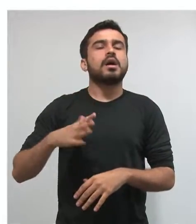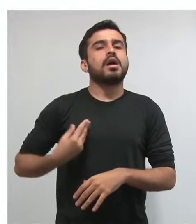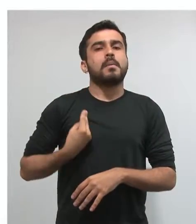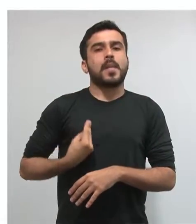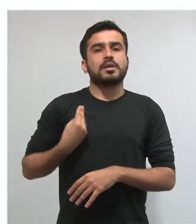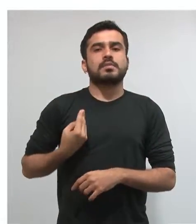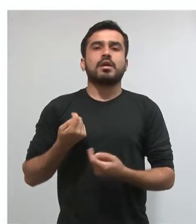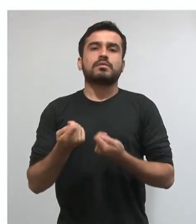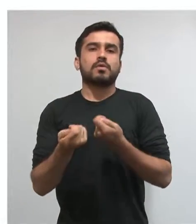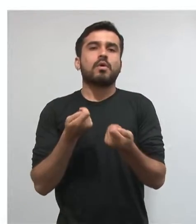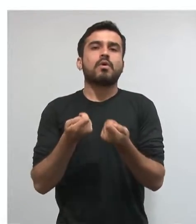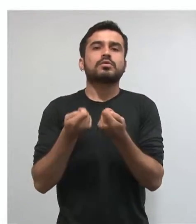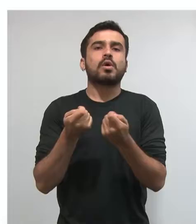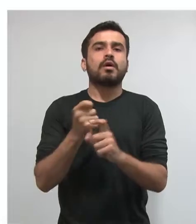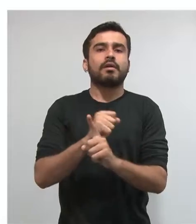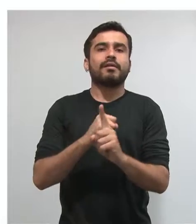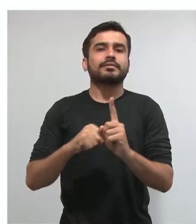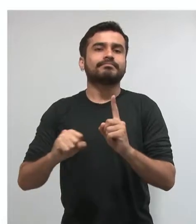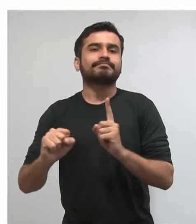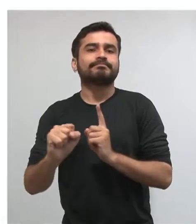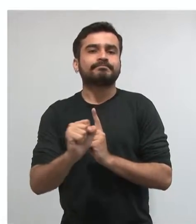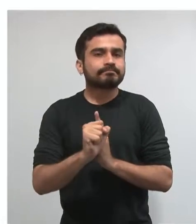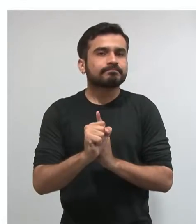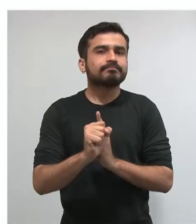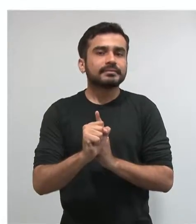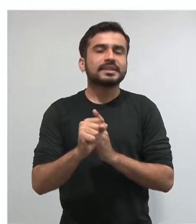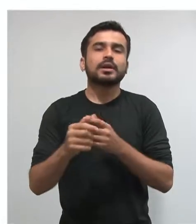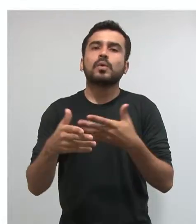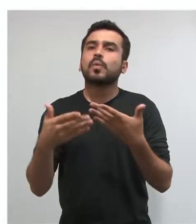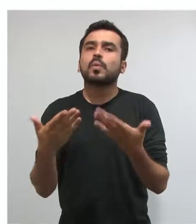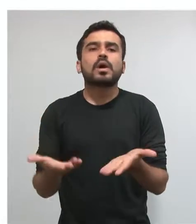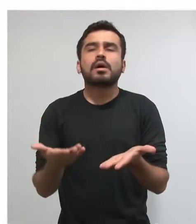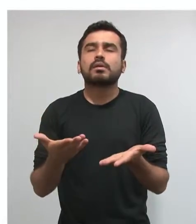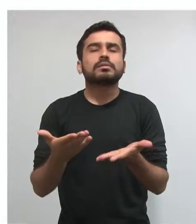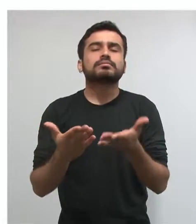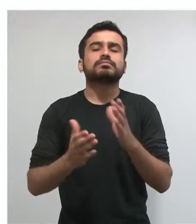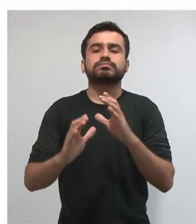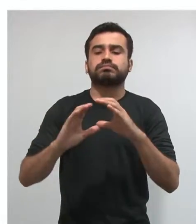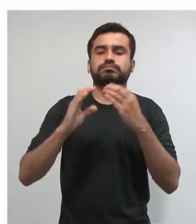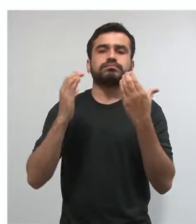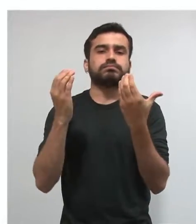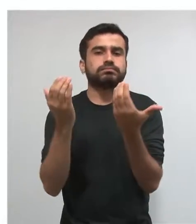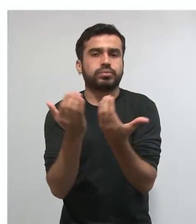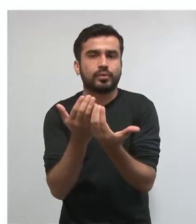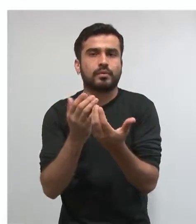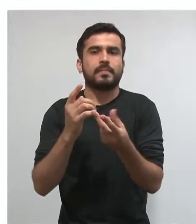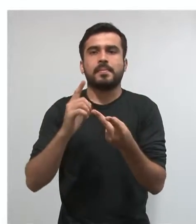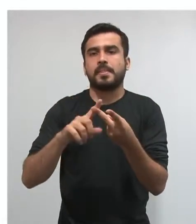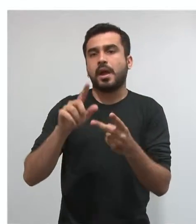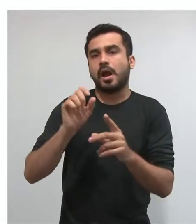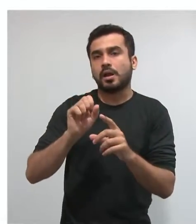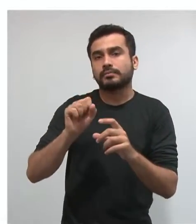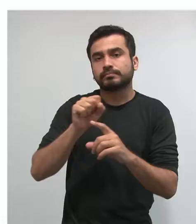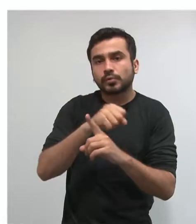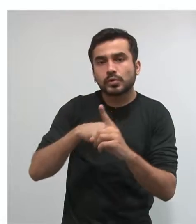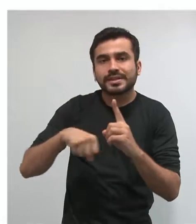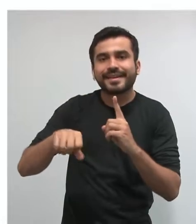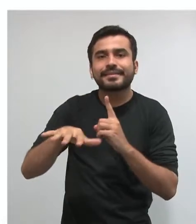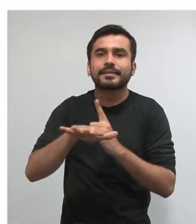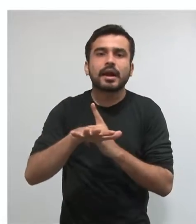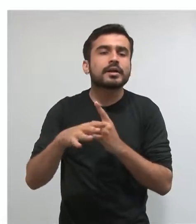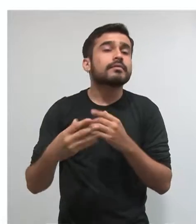e controle social, quer dizer, em que medida se dará a participação das comunidades, a participação da sociedade dentro